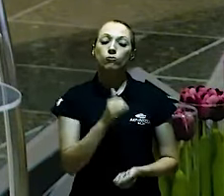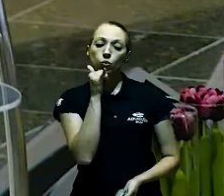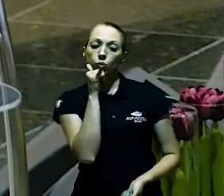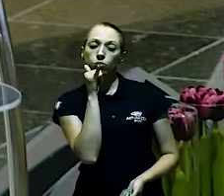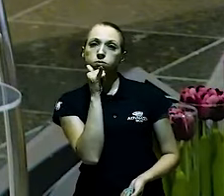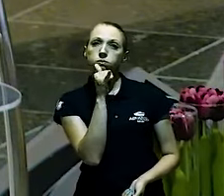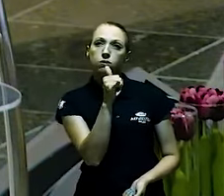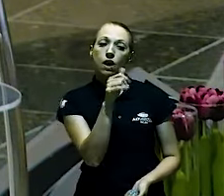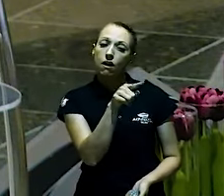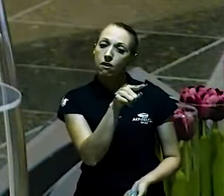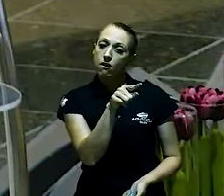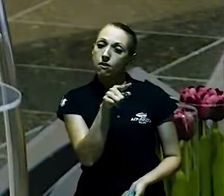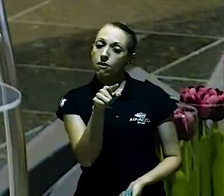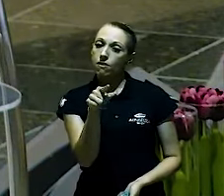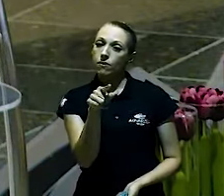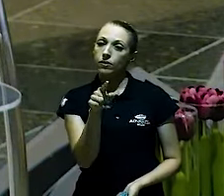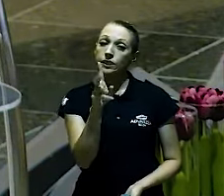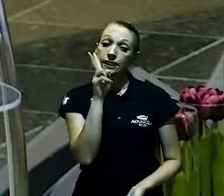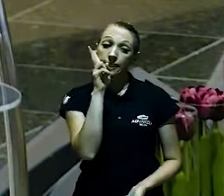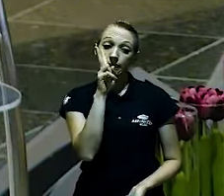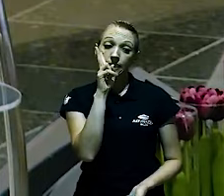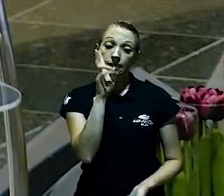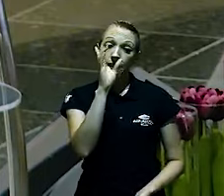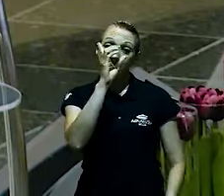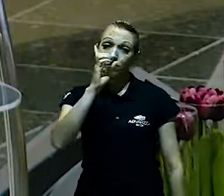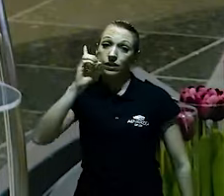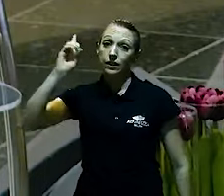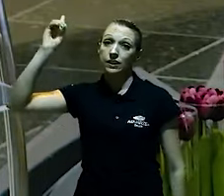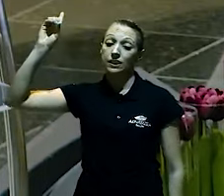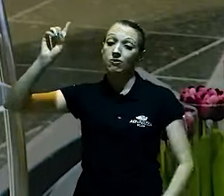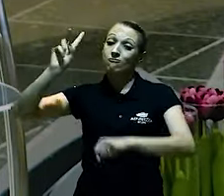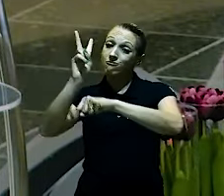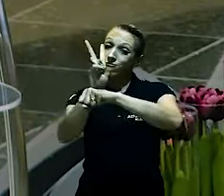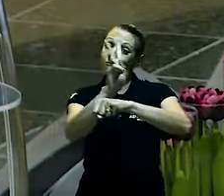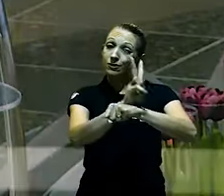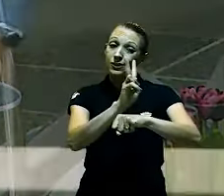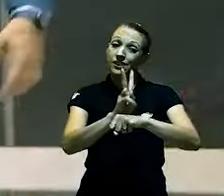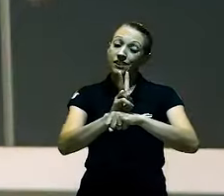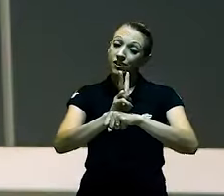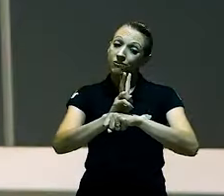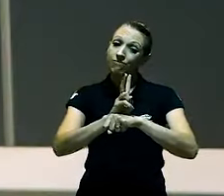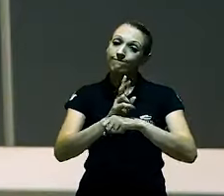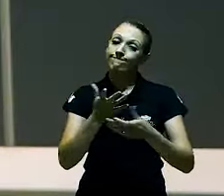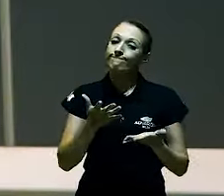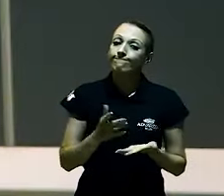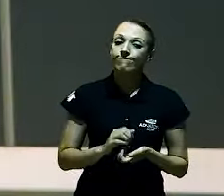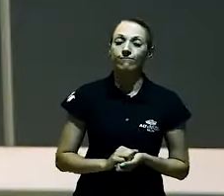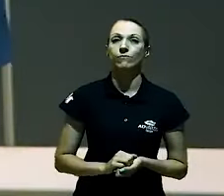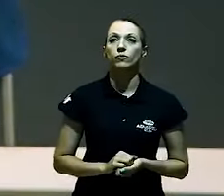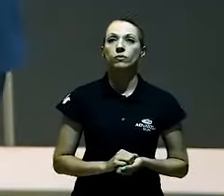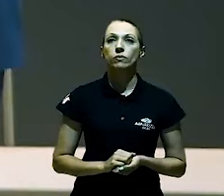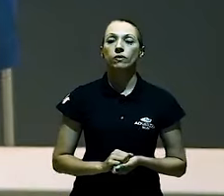assim esse Deus se lembre de nós para que não pereçamos. O que que Jonas estava dizendo a Deus quando fugiu? Eu